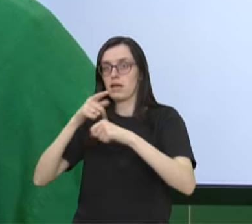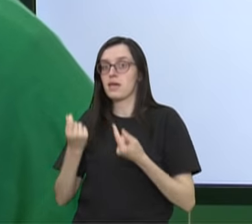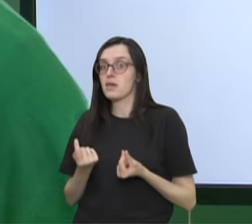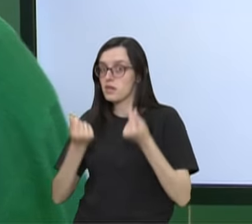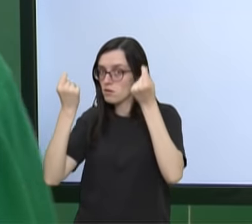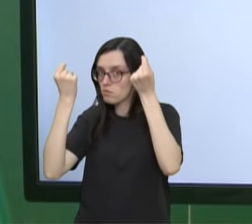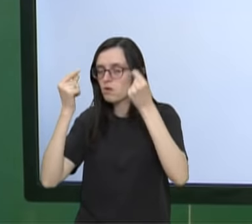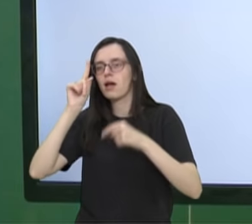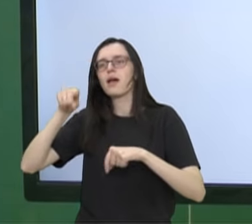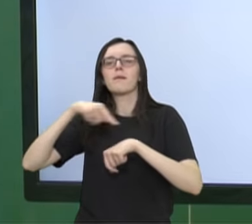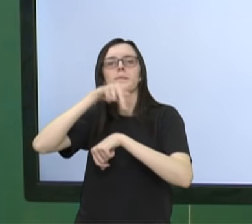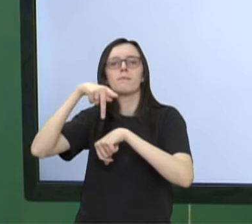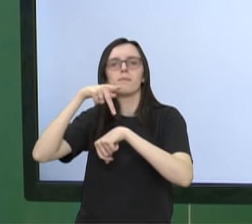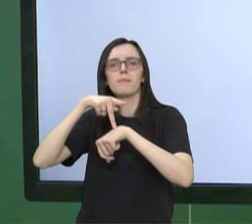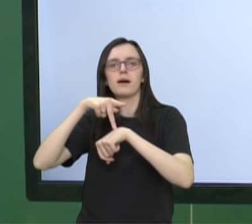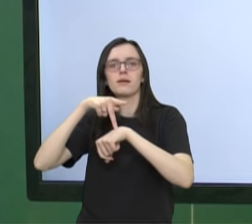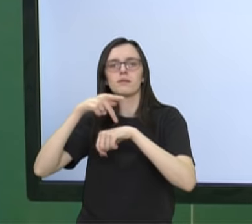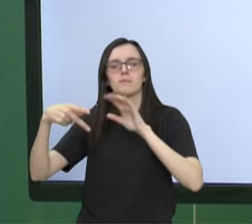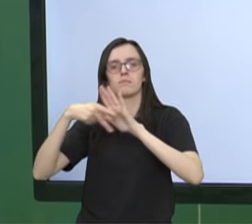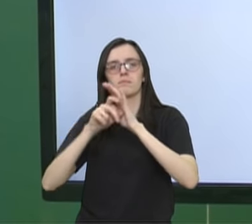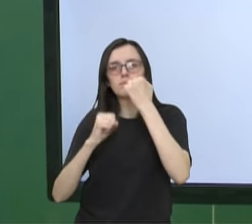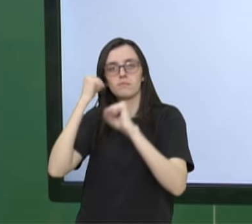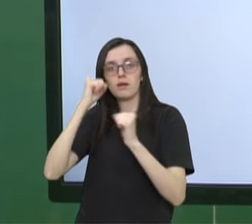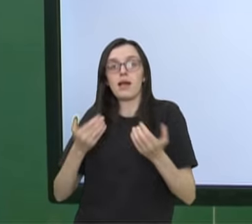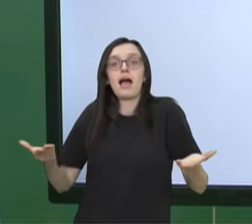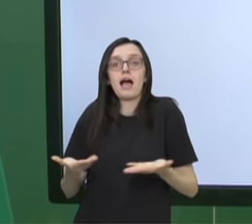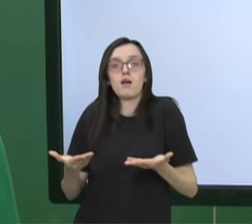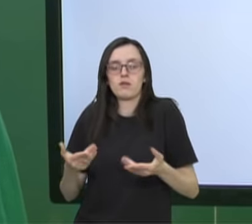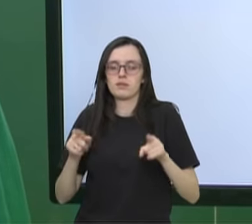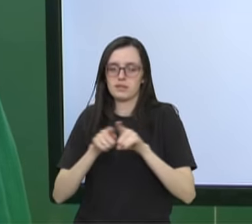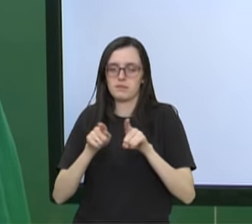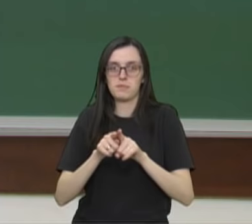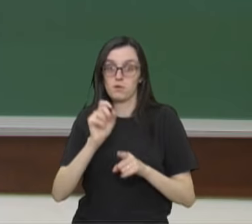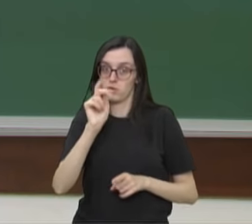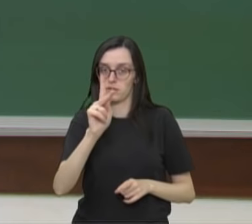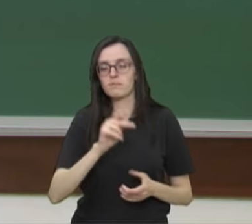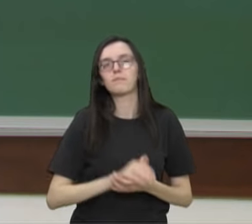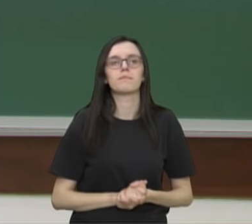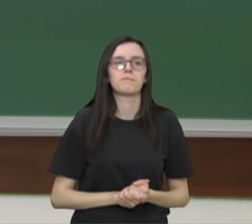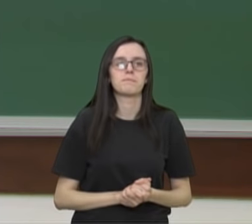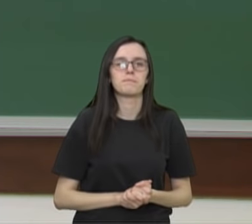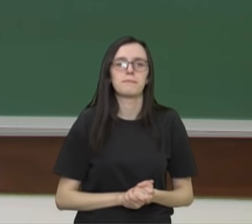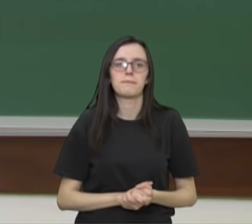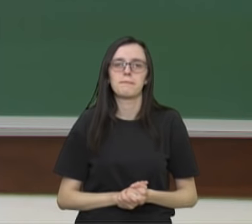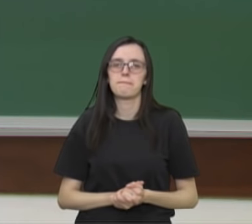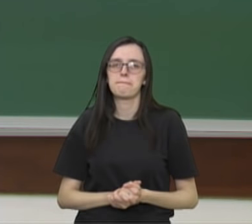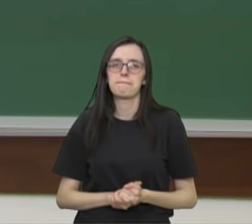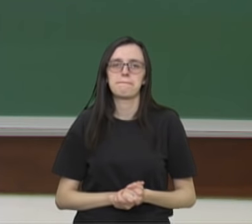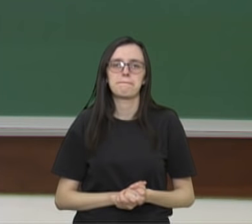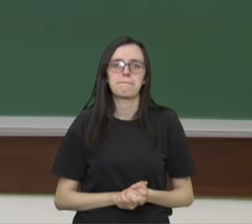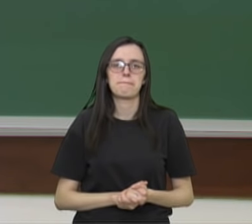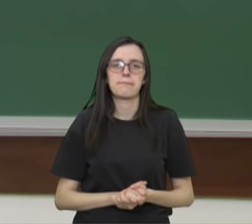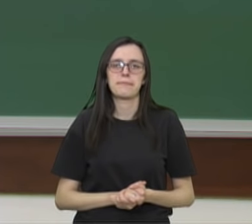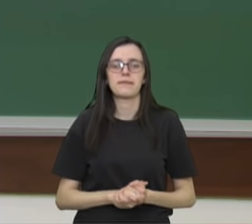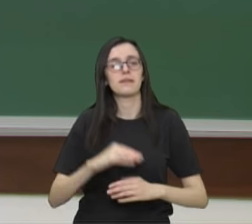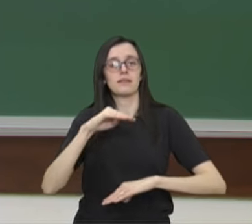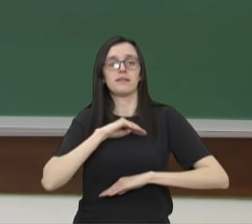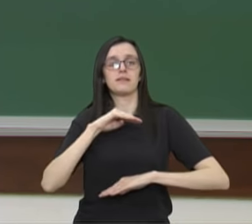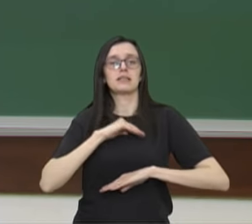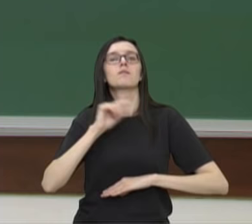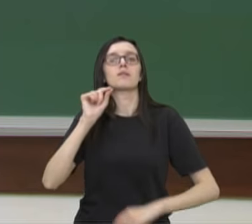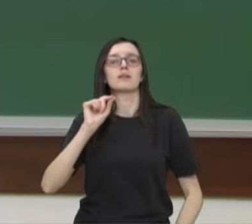ricos e países industrializados recentemente também ok então vamos lá é o